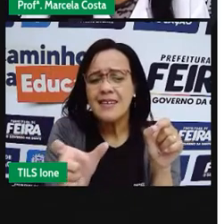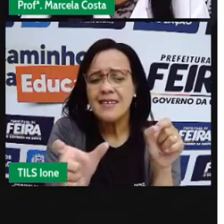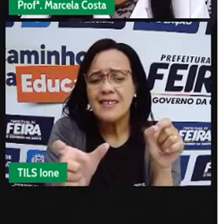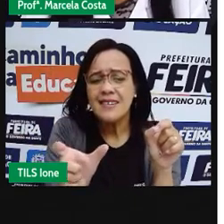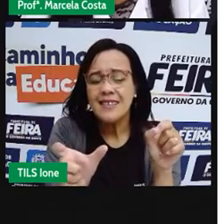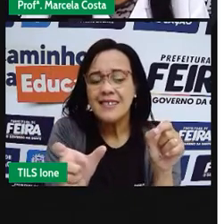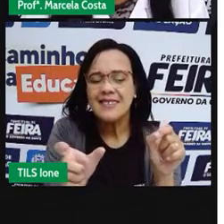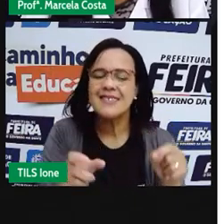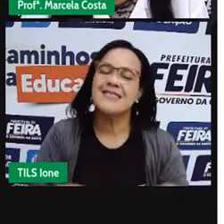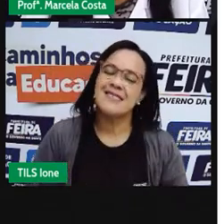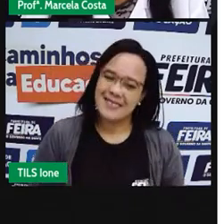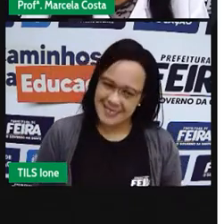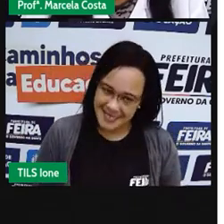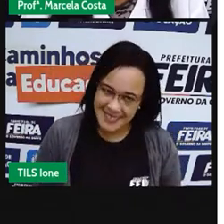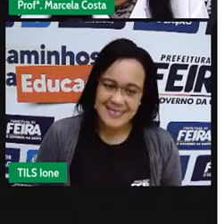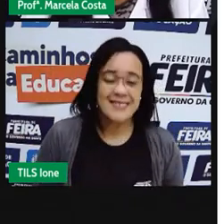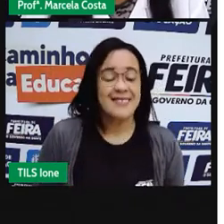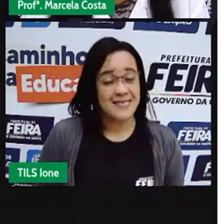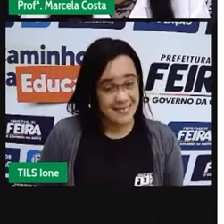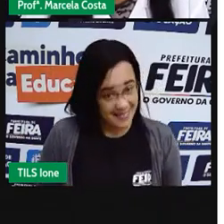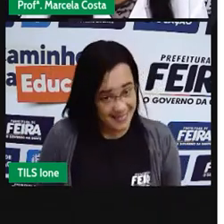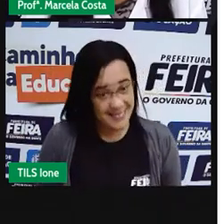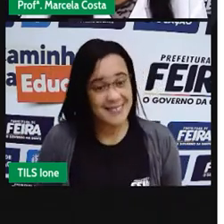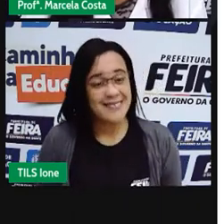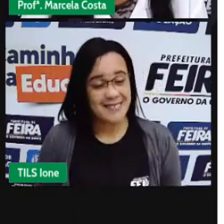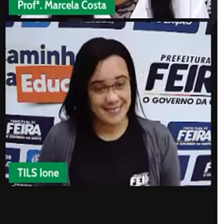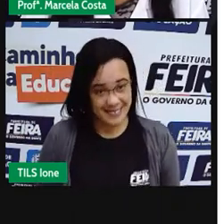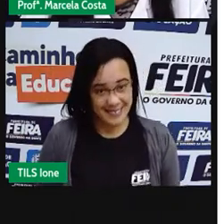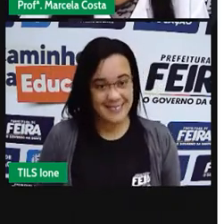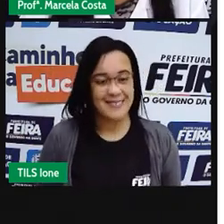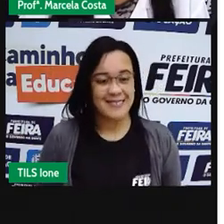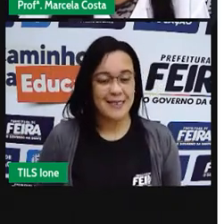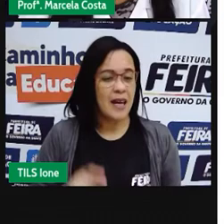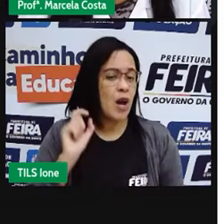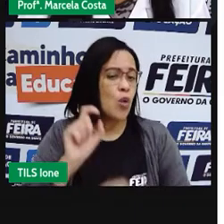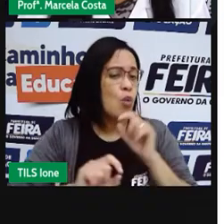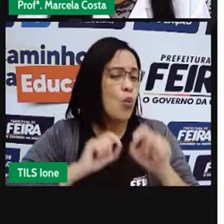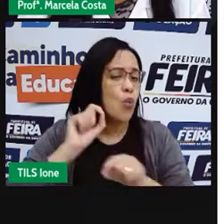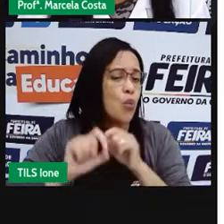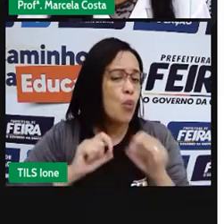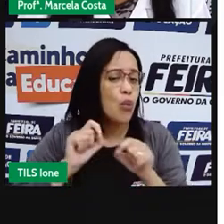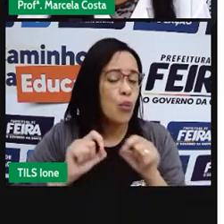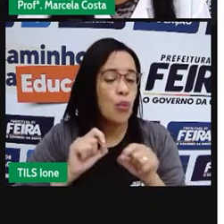Eu estou falando do conto da